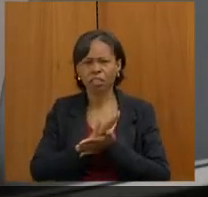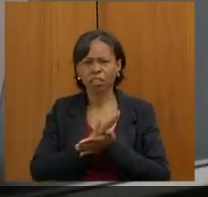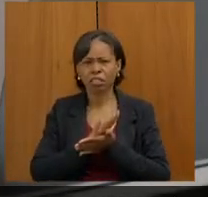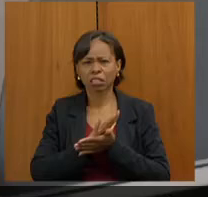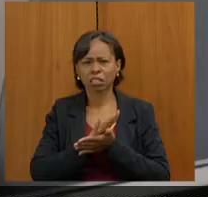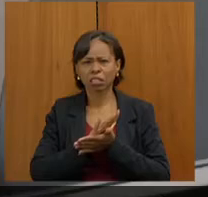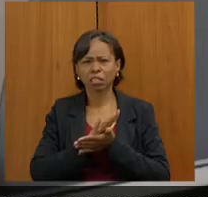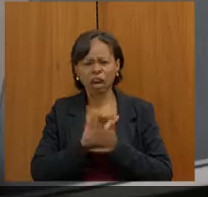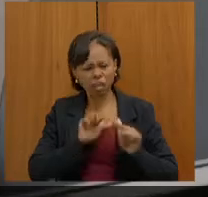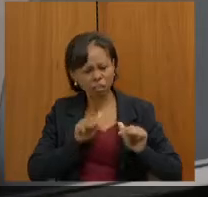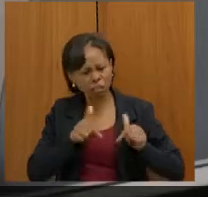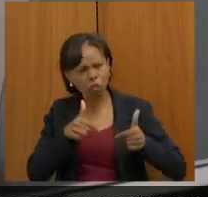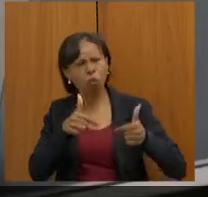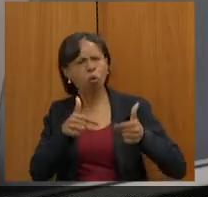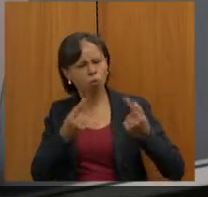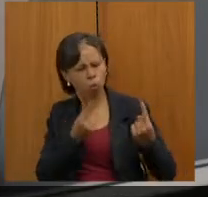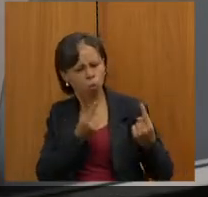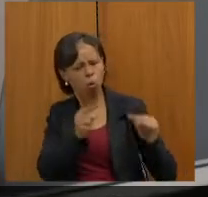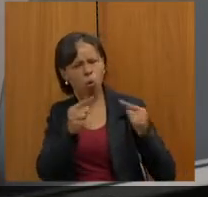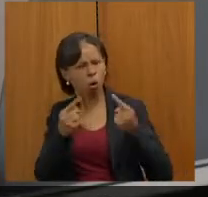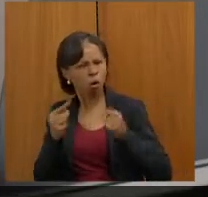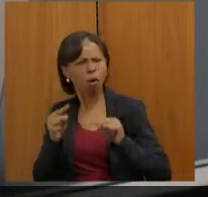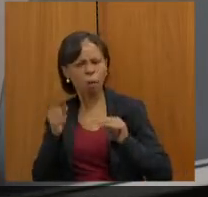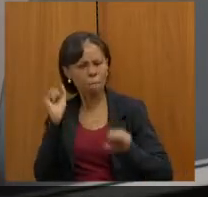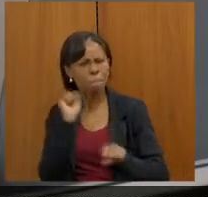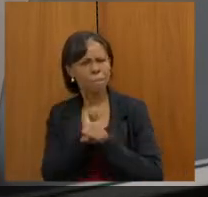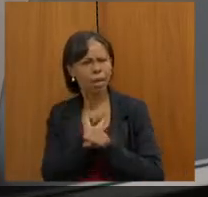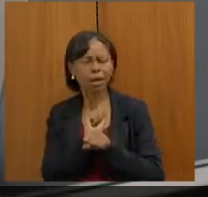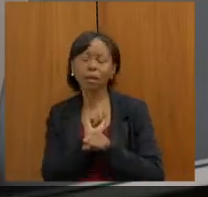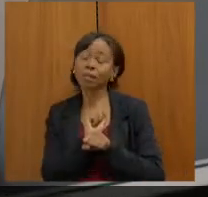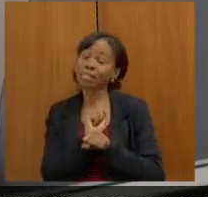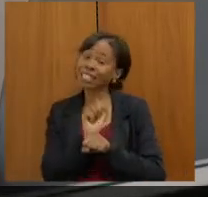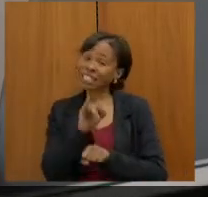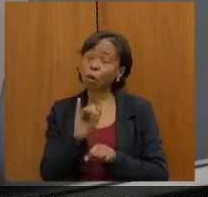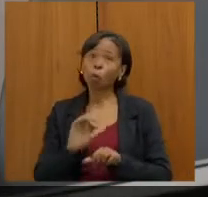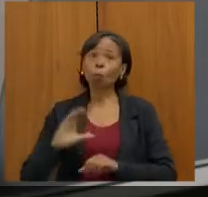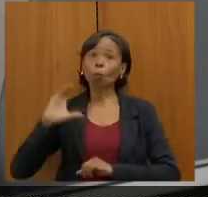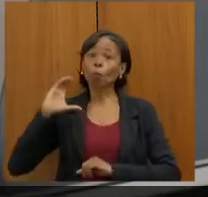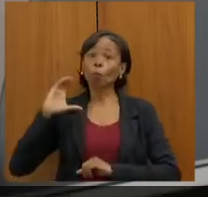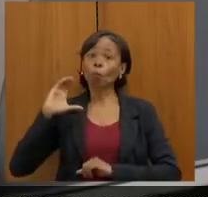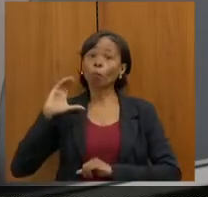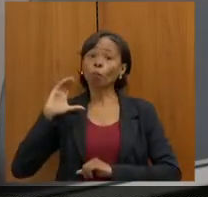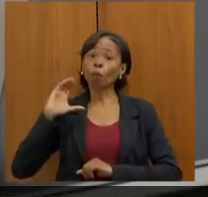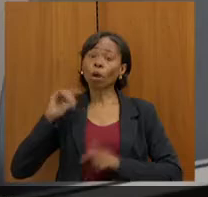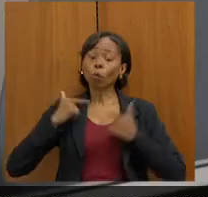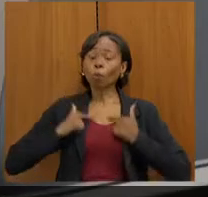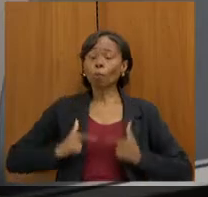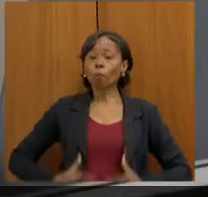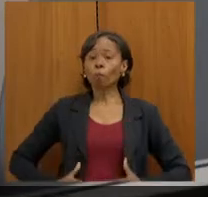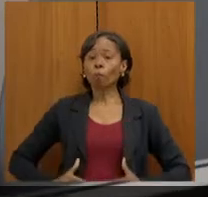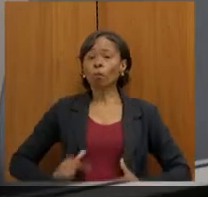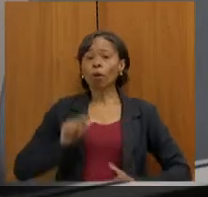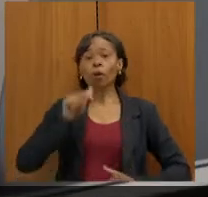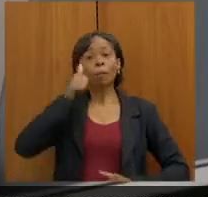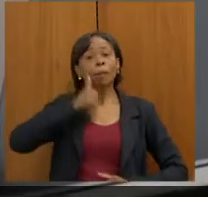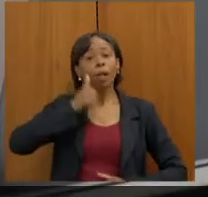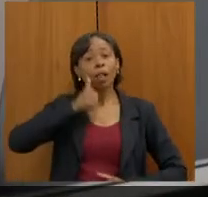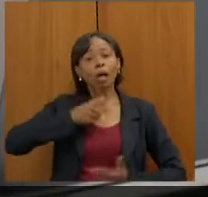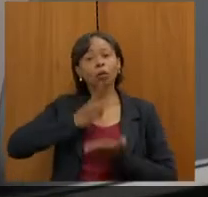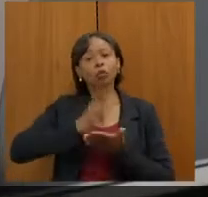ações e omissões mulheres vão continuar morrendo e eu